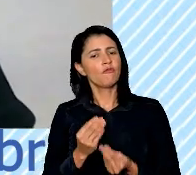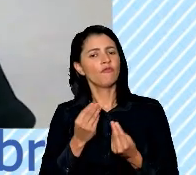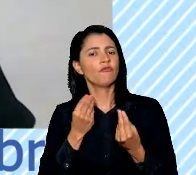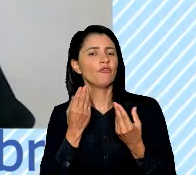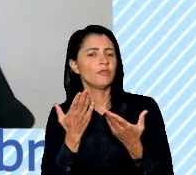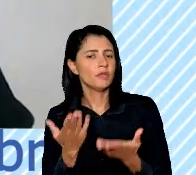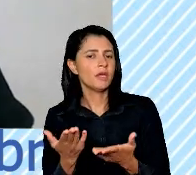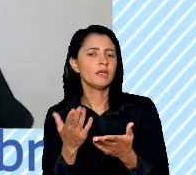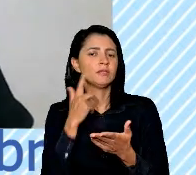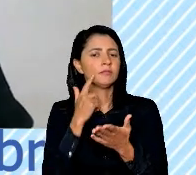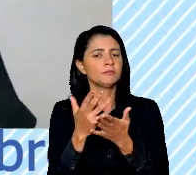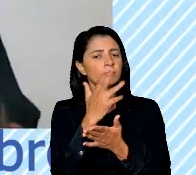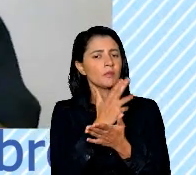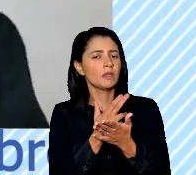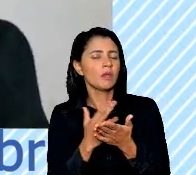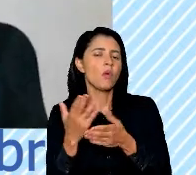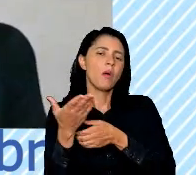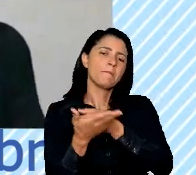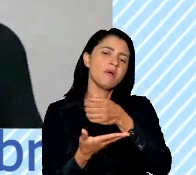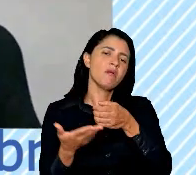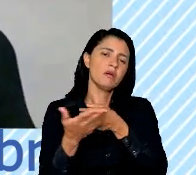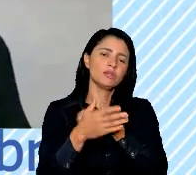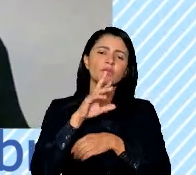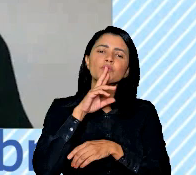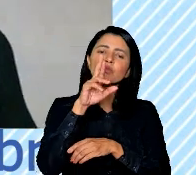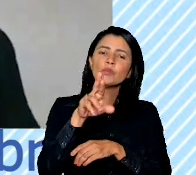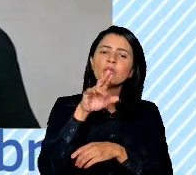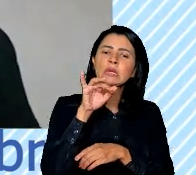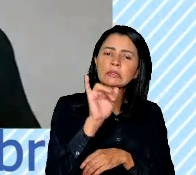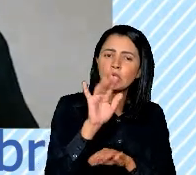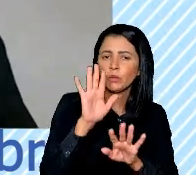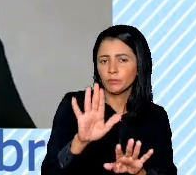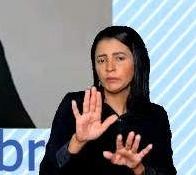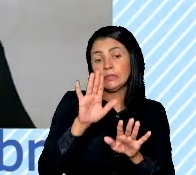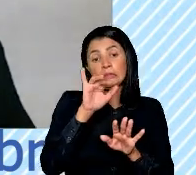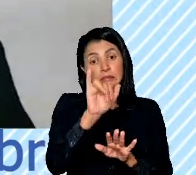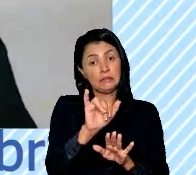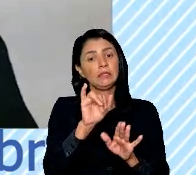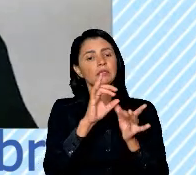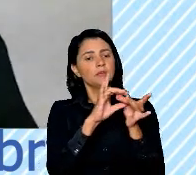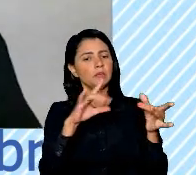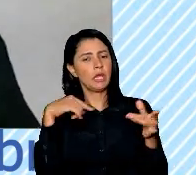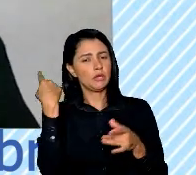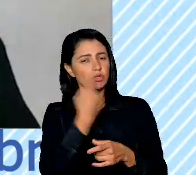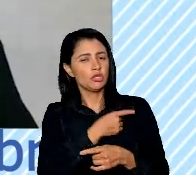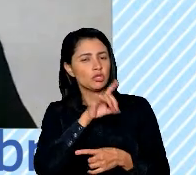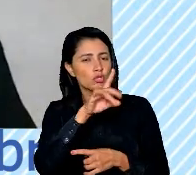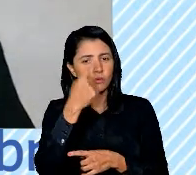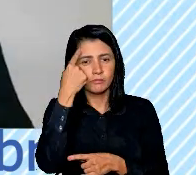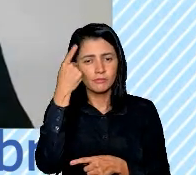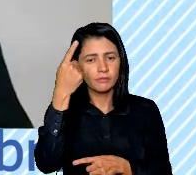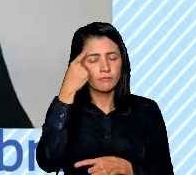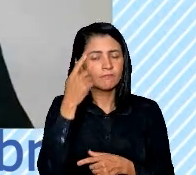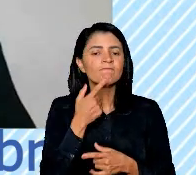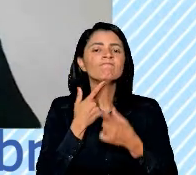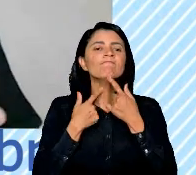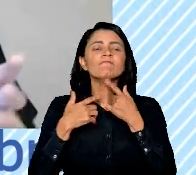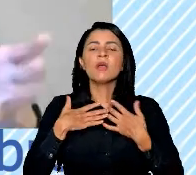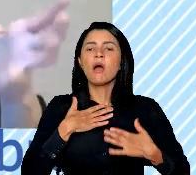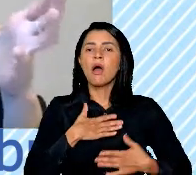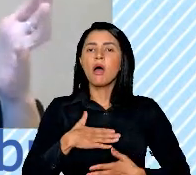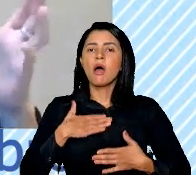um esboço de resposta. Afinal, se na democracia nós só pensarmos na satisfação dos